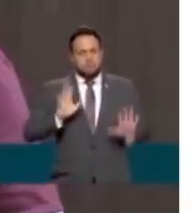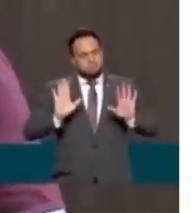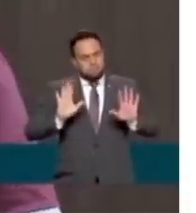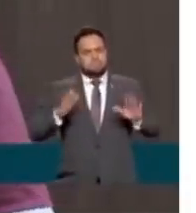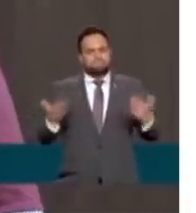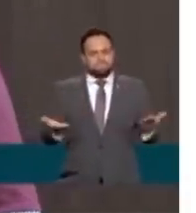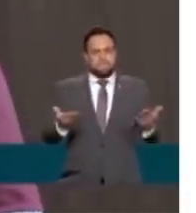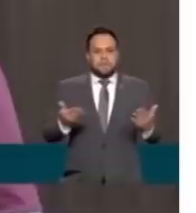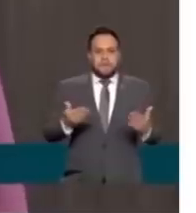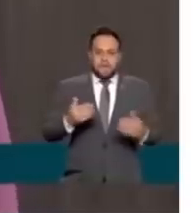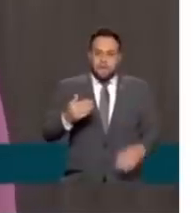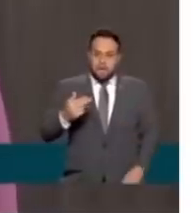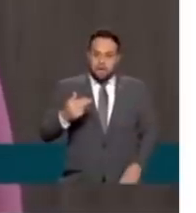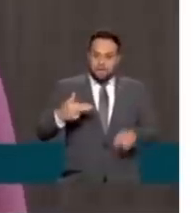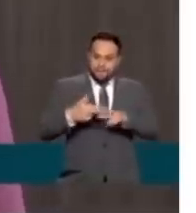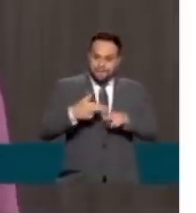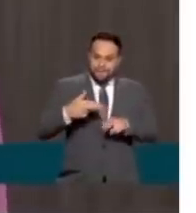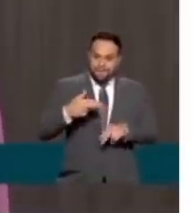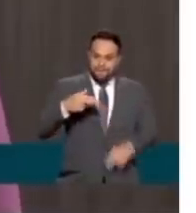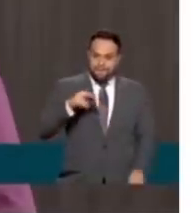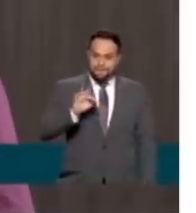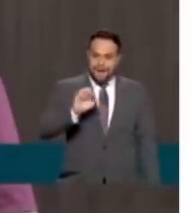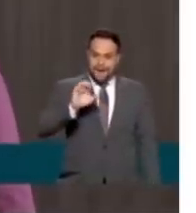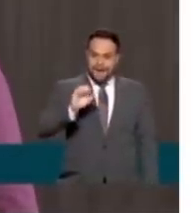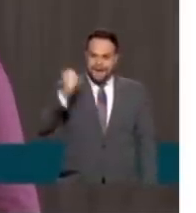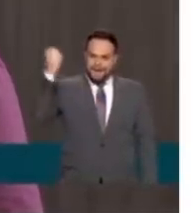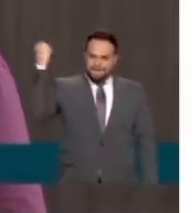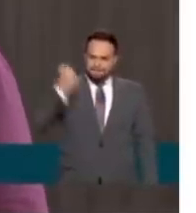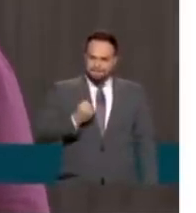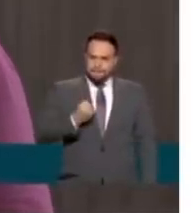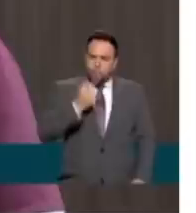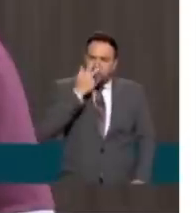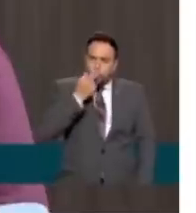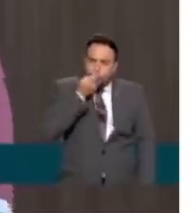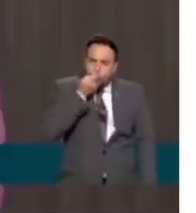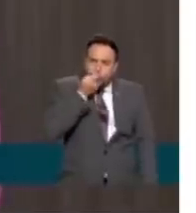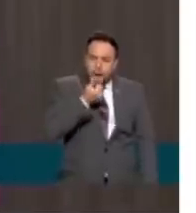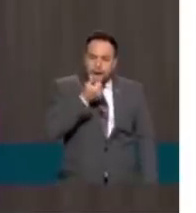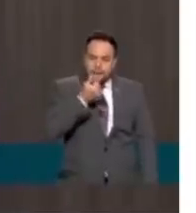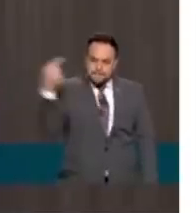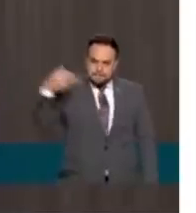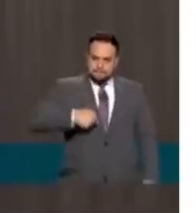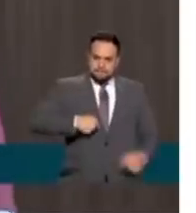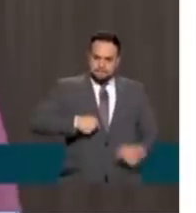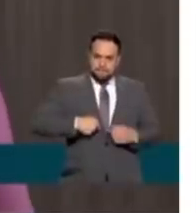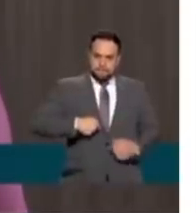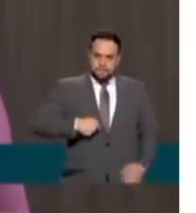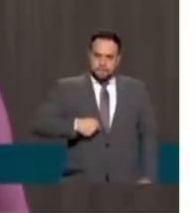muita coisa, mas a faca passou a poucos milímetros da